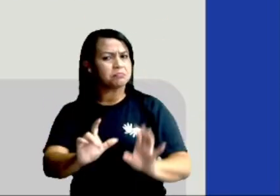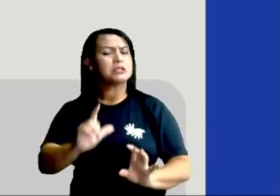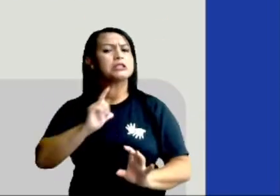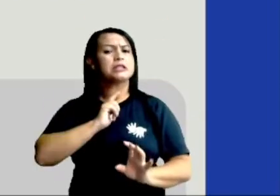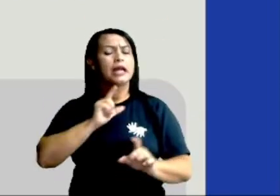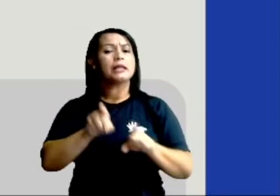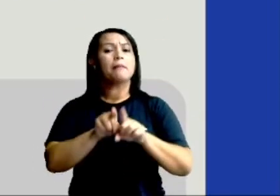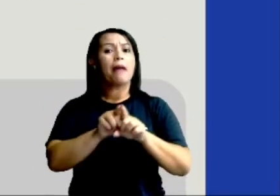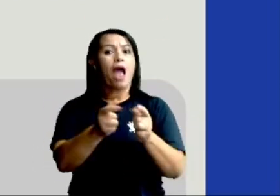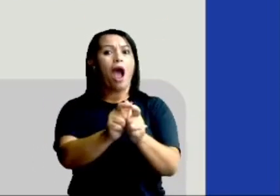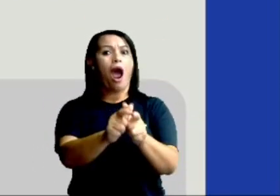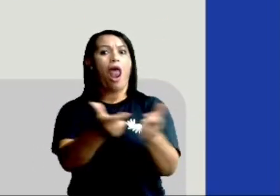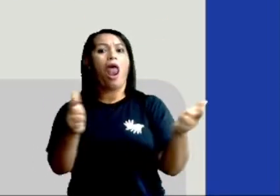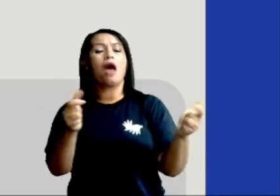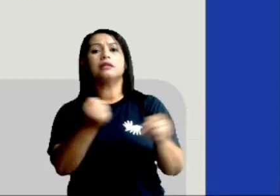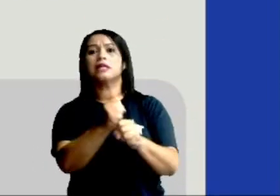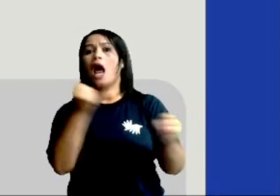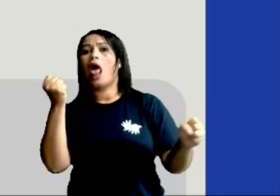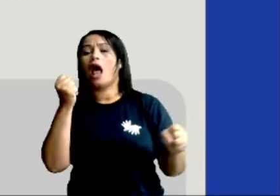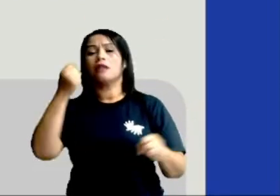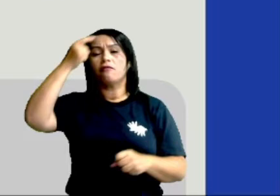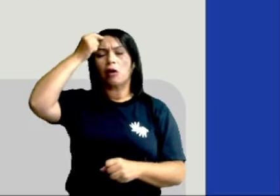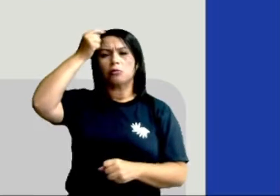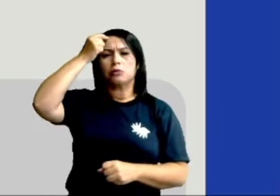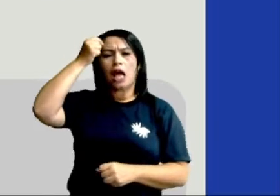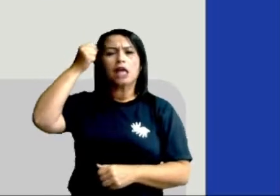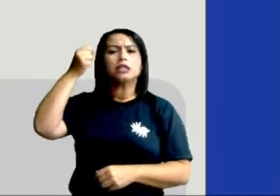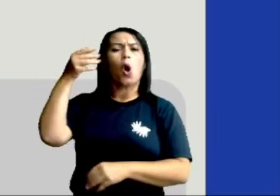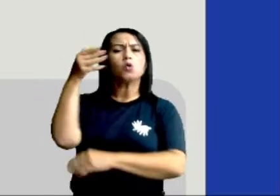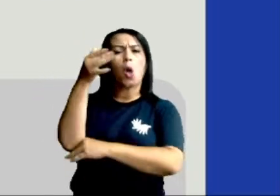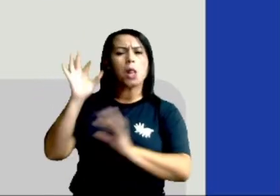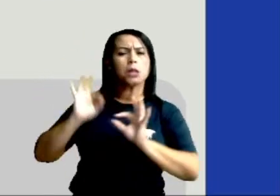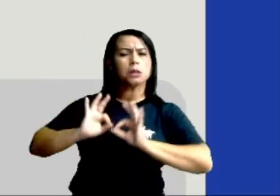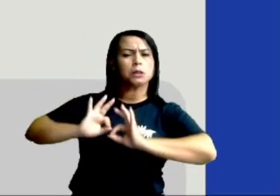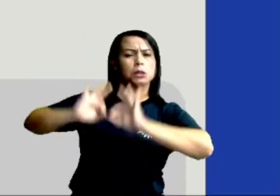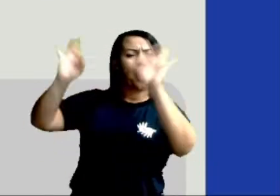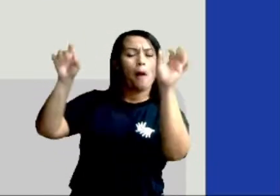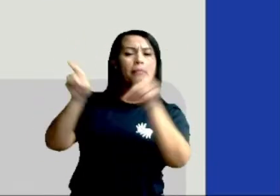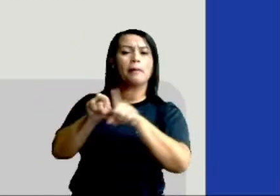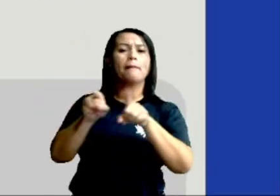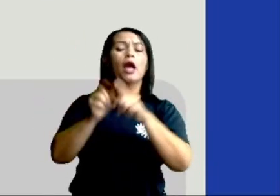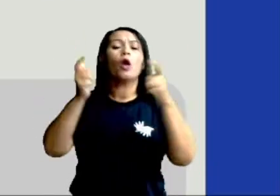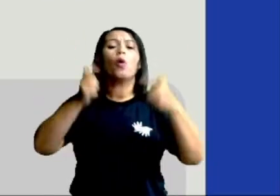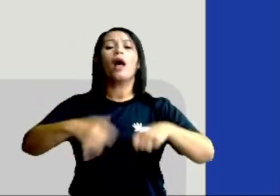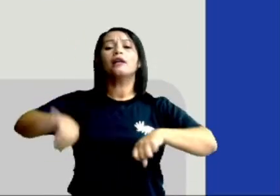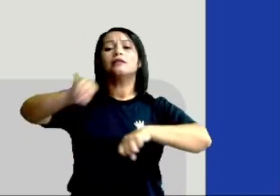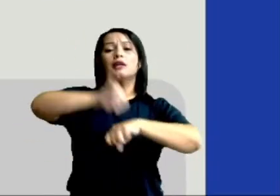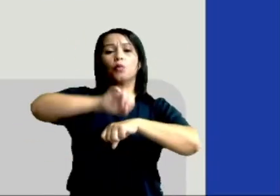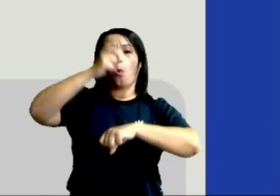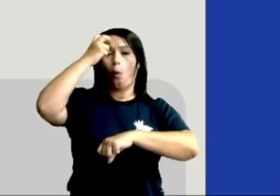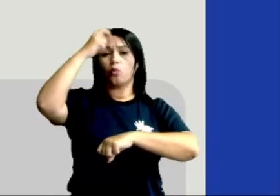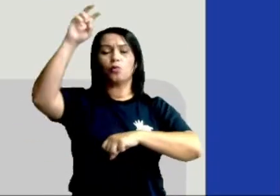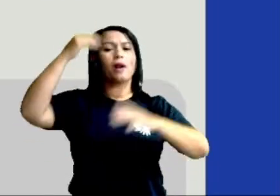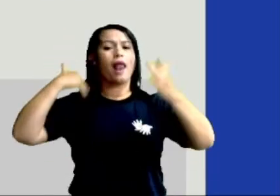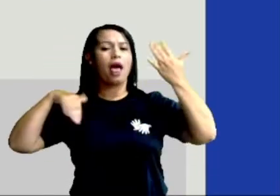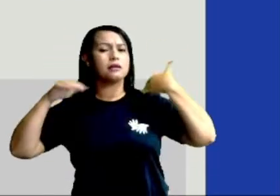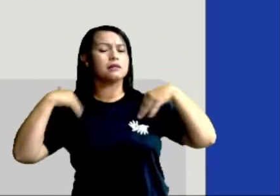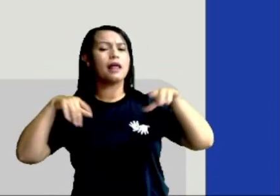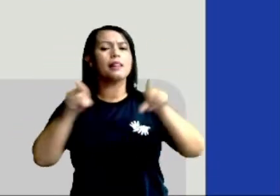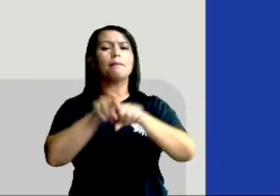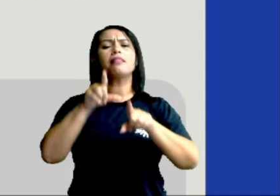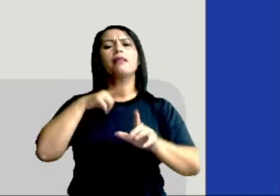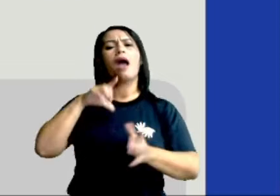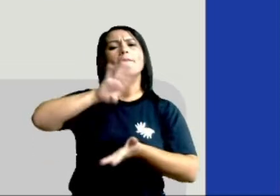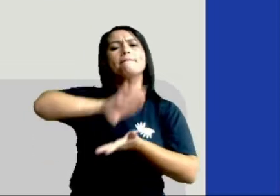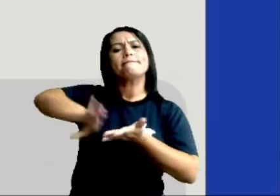grandes universidades, hotéis de alto padrão, centros de cultura e lazer. As sedes de muitos